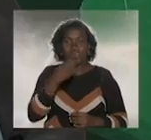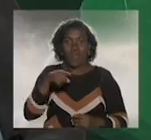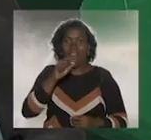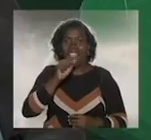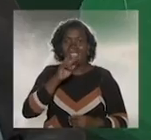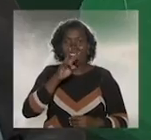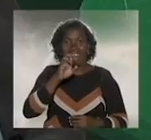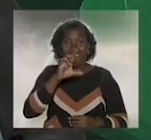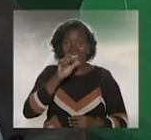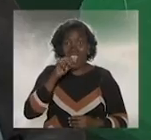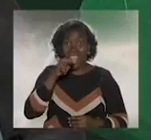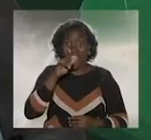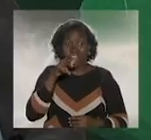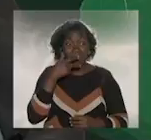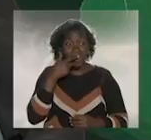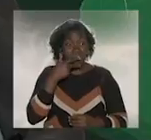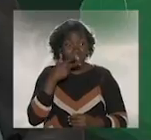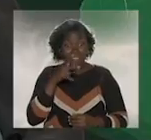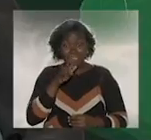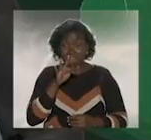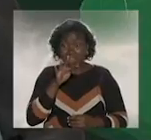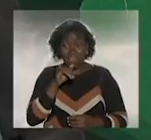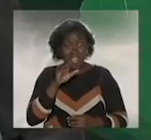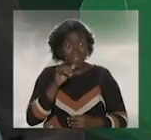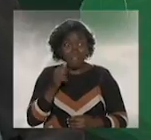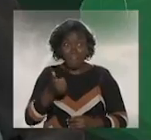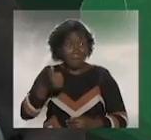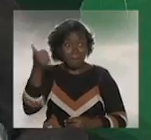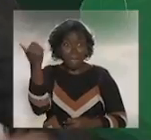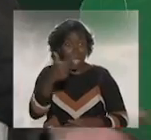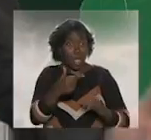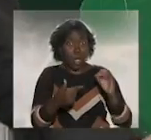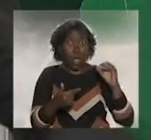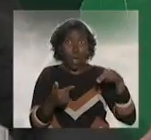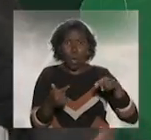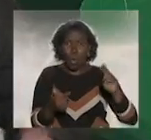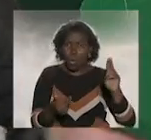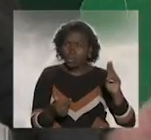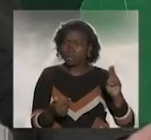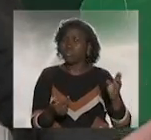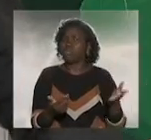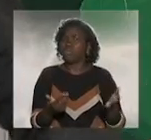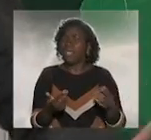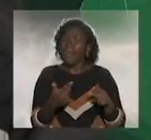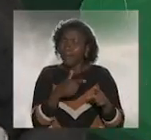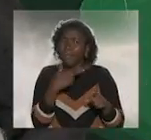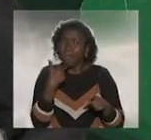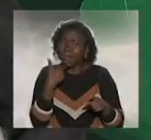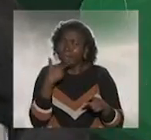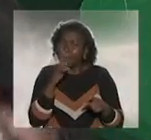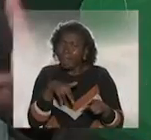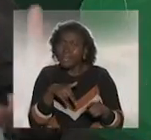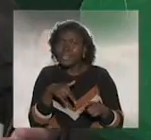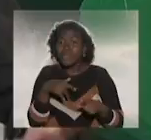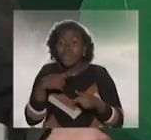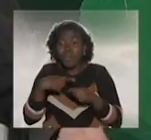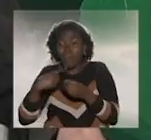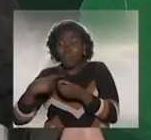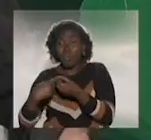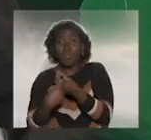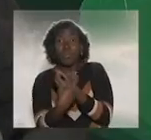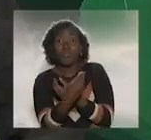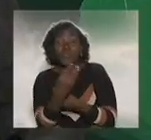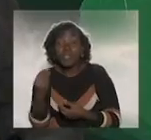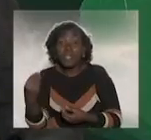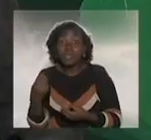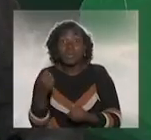João Avelange, que já faleceu, dizia que a FIFA tem mais poder do que a ONU. Em termos de filiados, sim, ele tinha razão. Portanto, é um poder